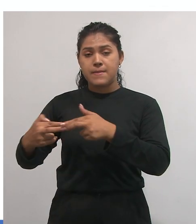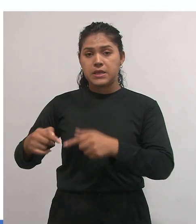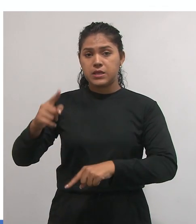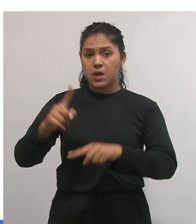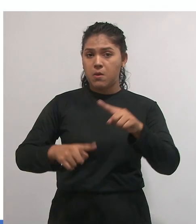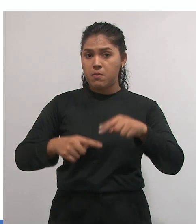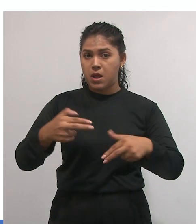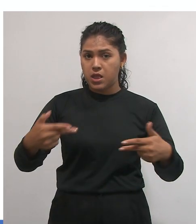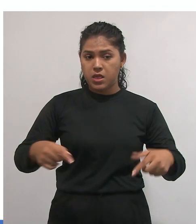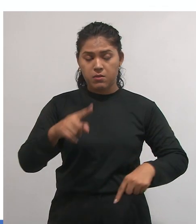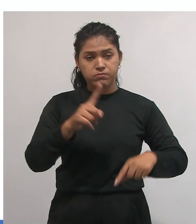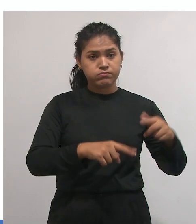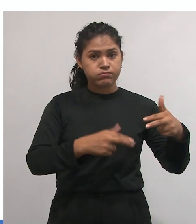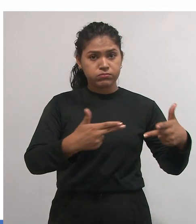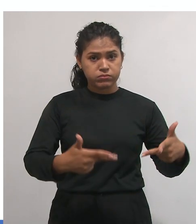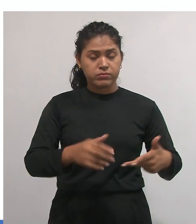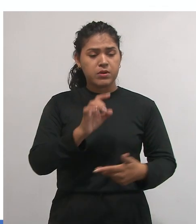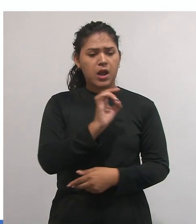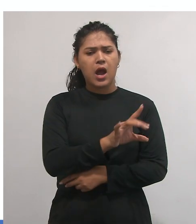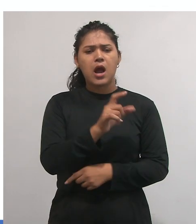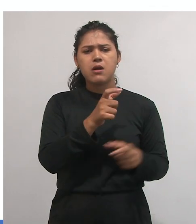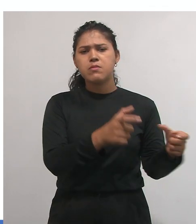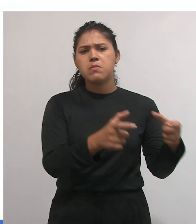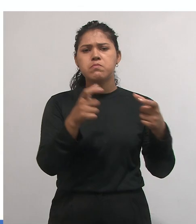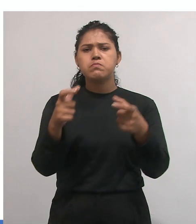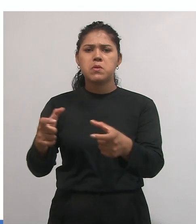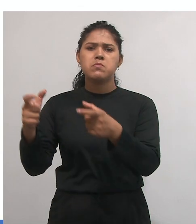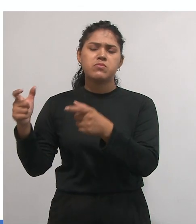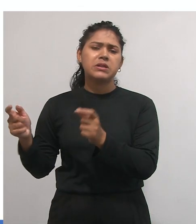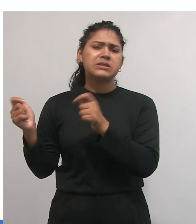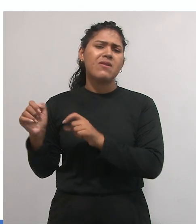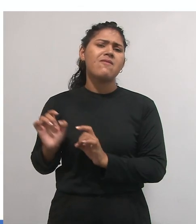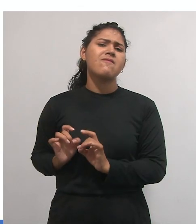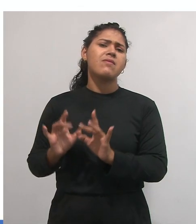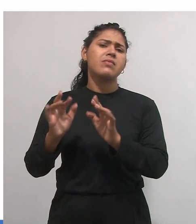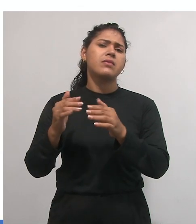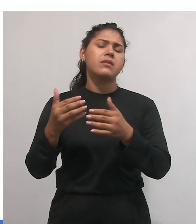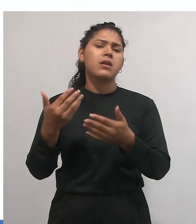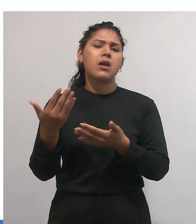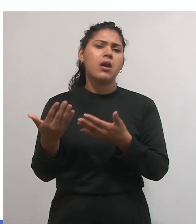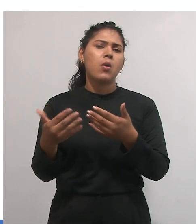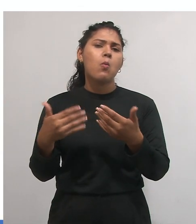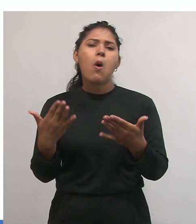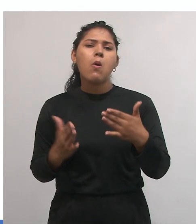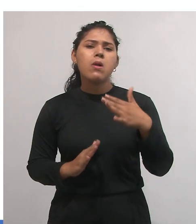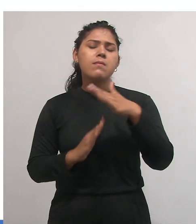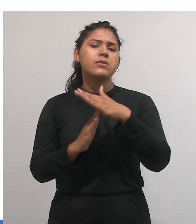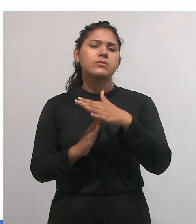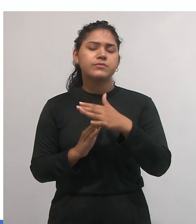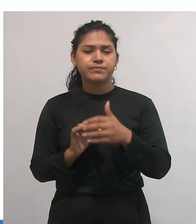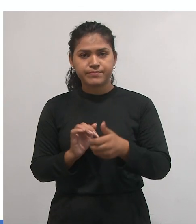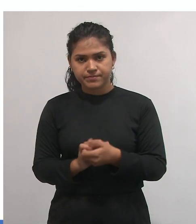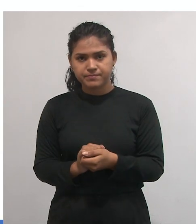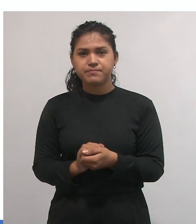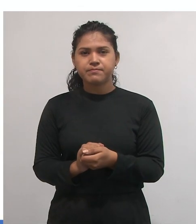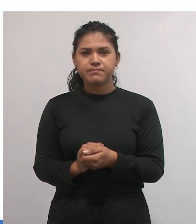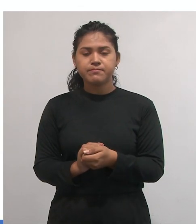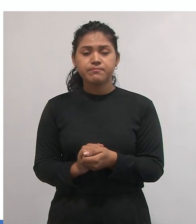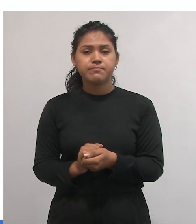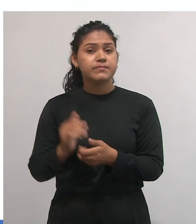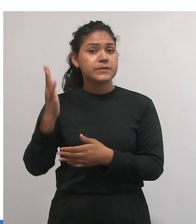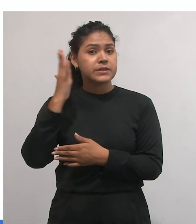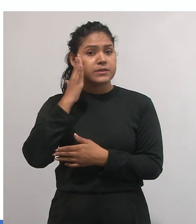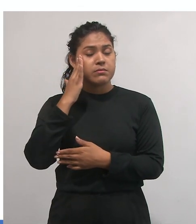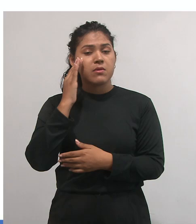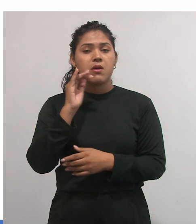que eu consigo vender mensalmente de cada produto da minha panificação? Segundo,